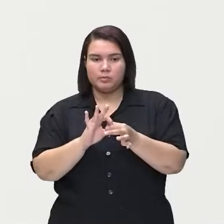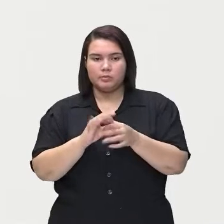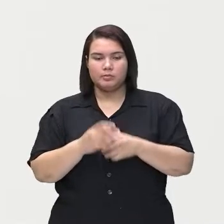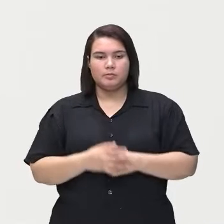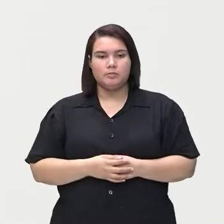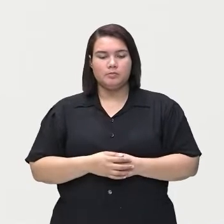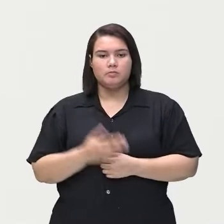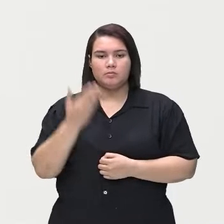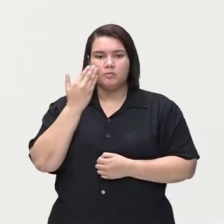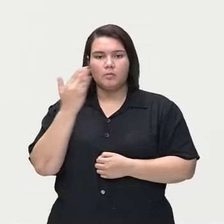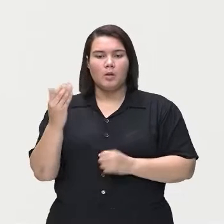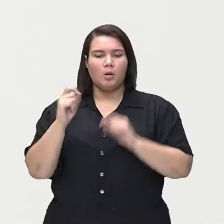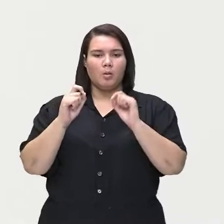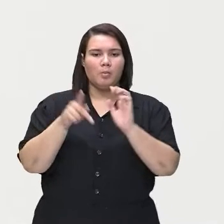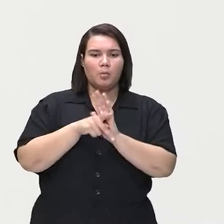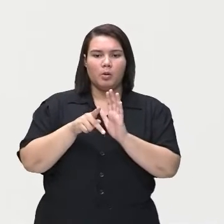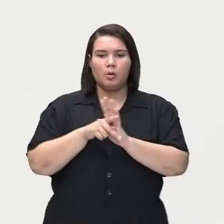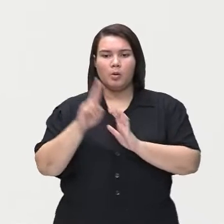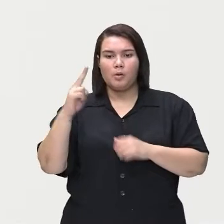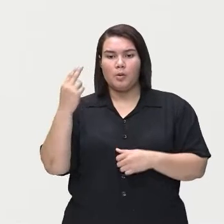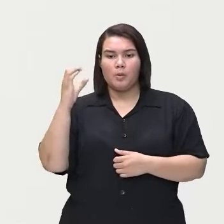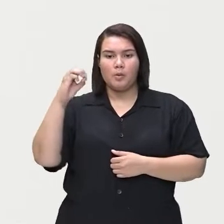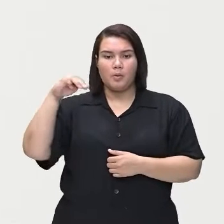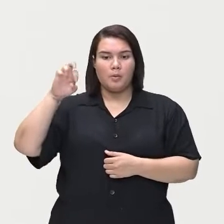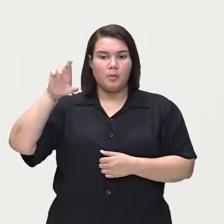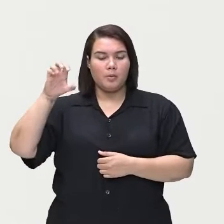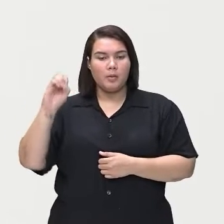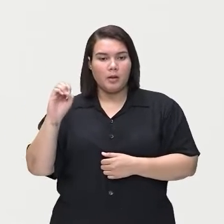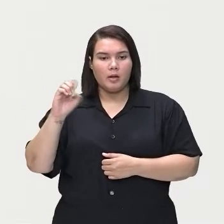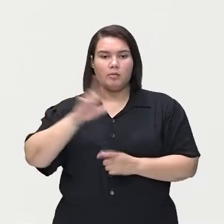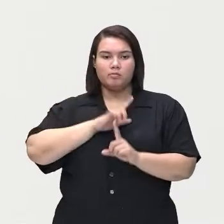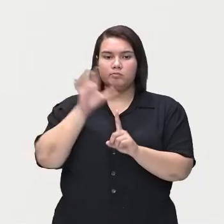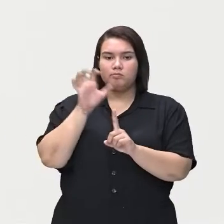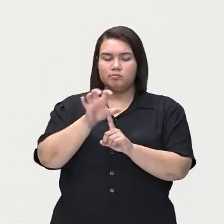épicos de Homero inspiraram